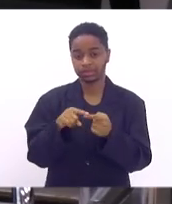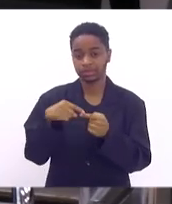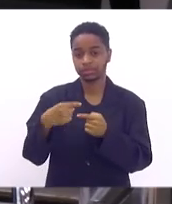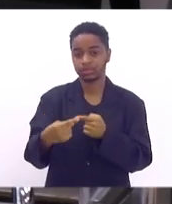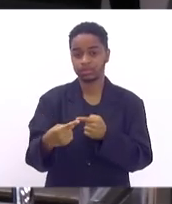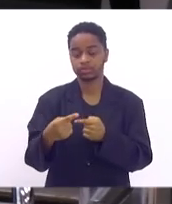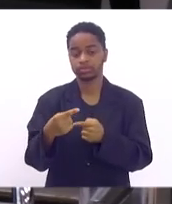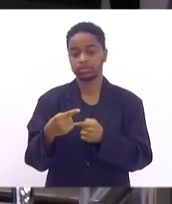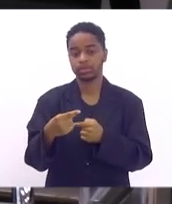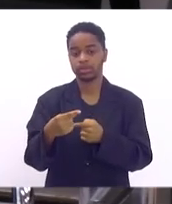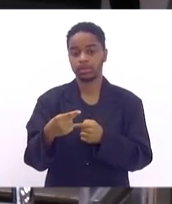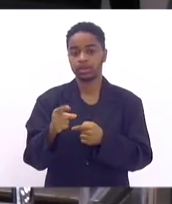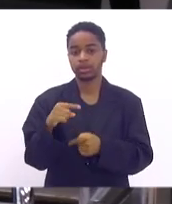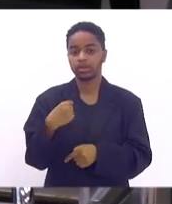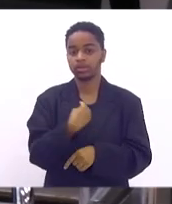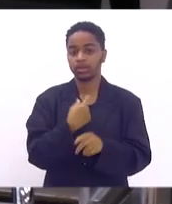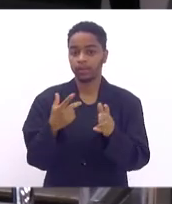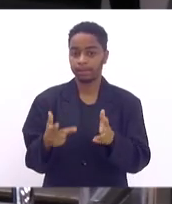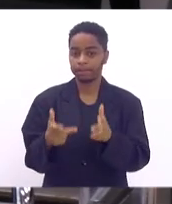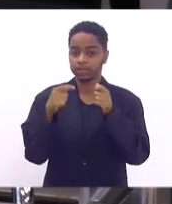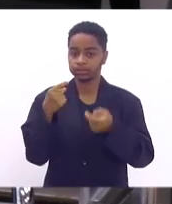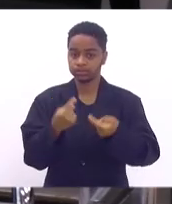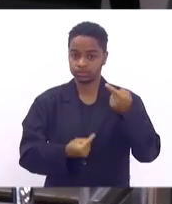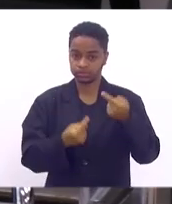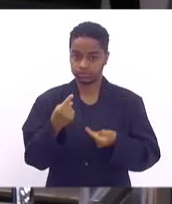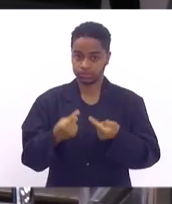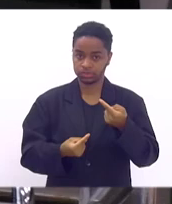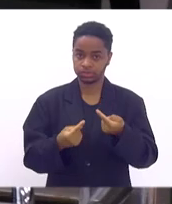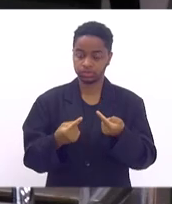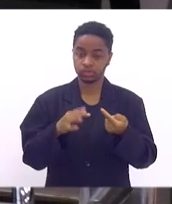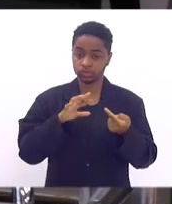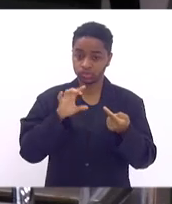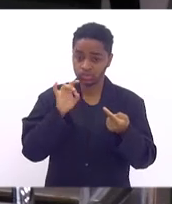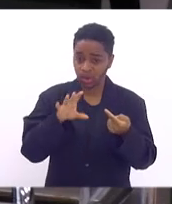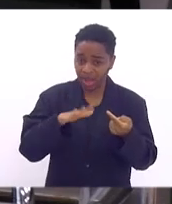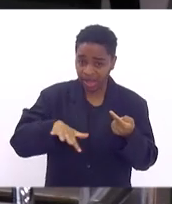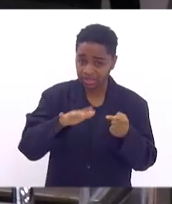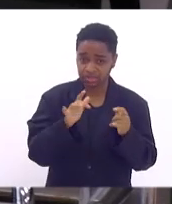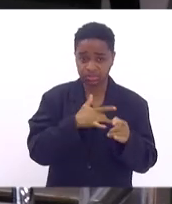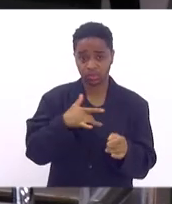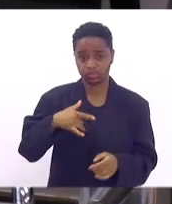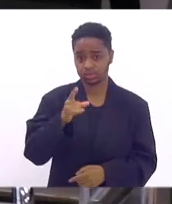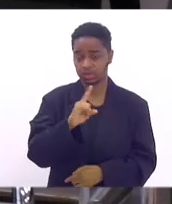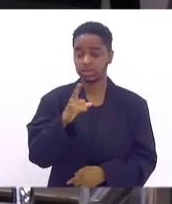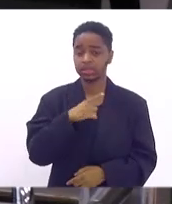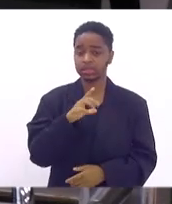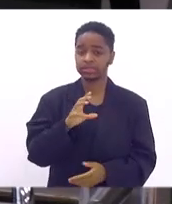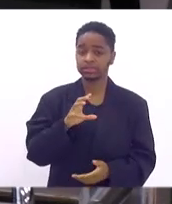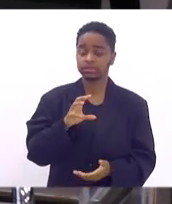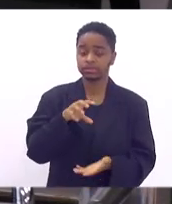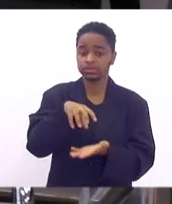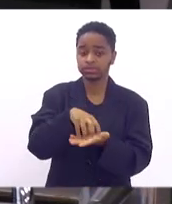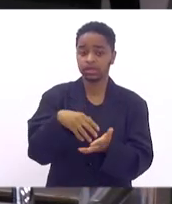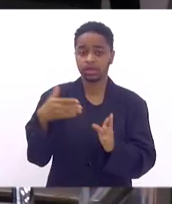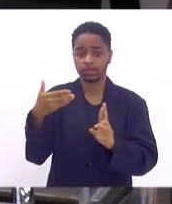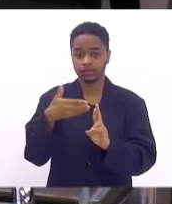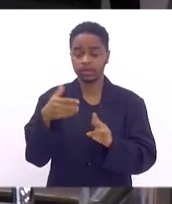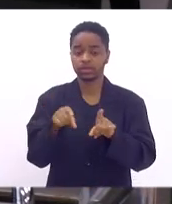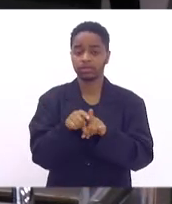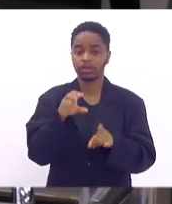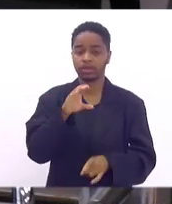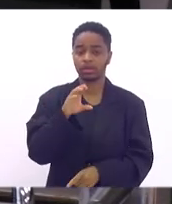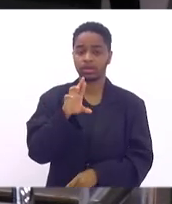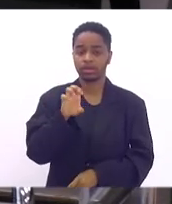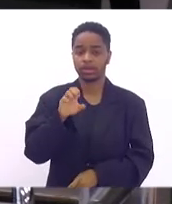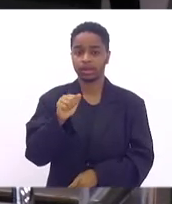foram ingressadas, a gente precisa discutir em rede, não só com a saúde, com centros de referência, com os CREAS, né, o